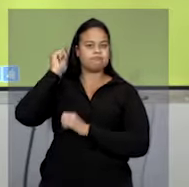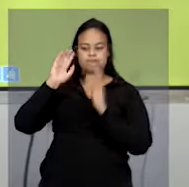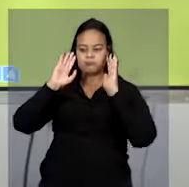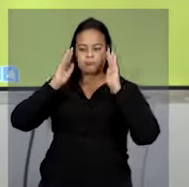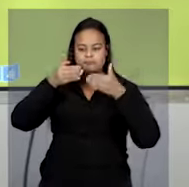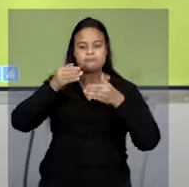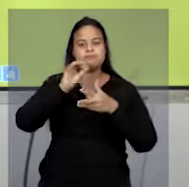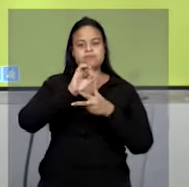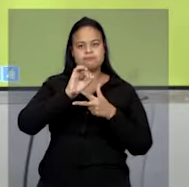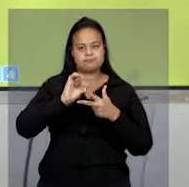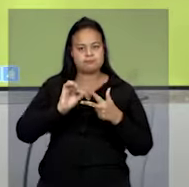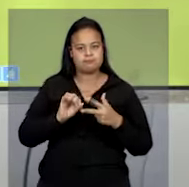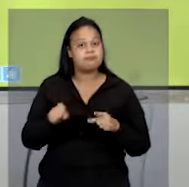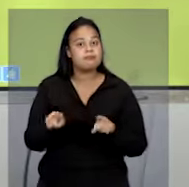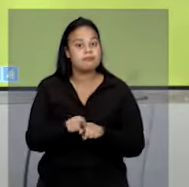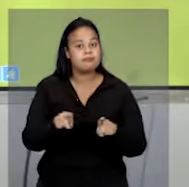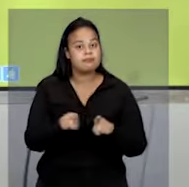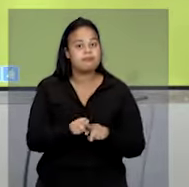também.